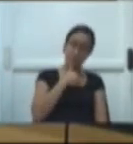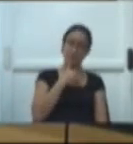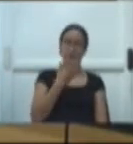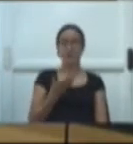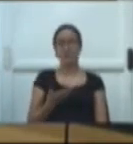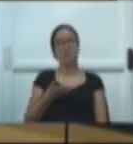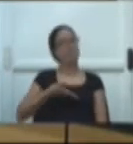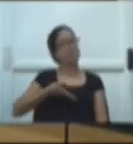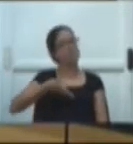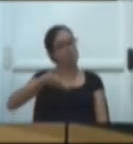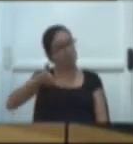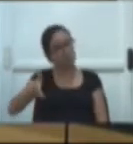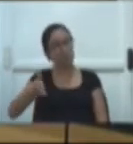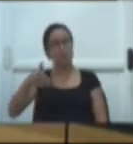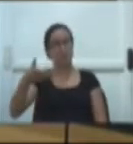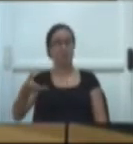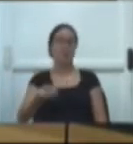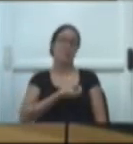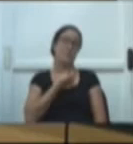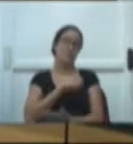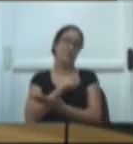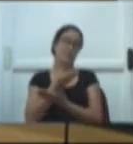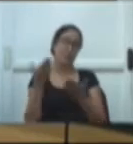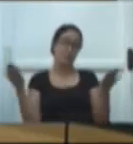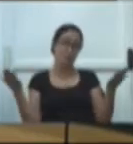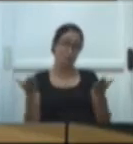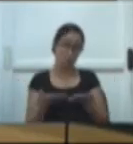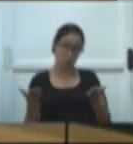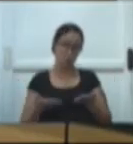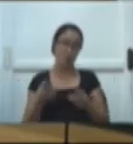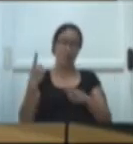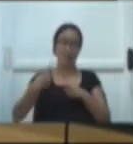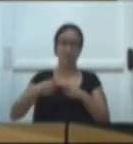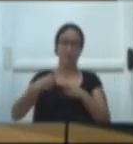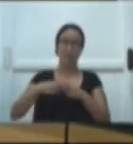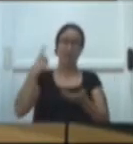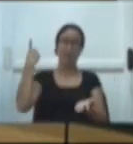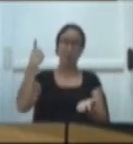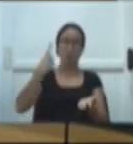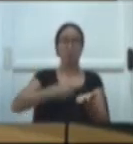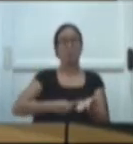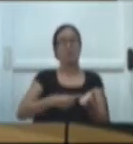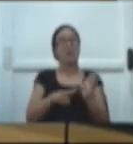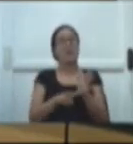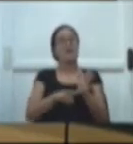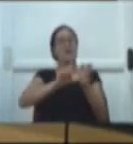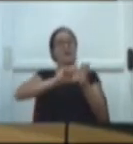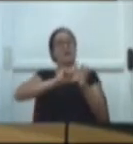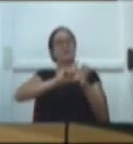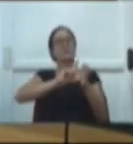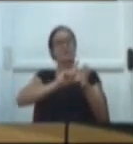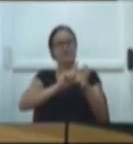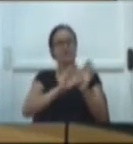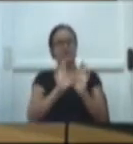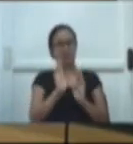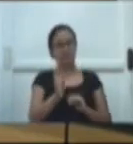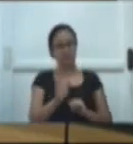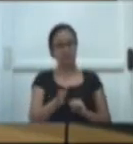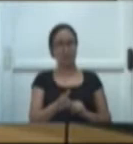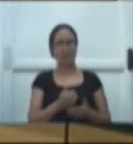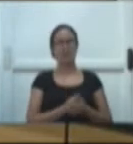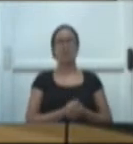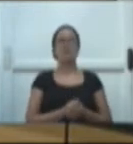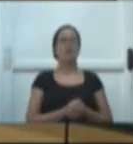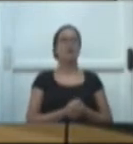poderei prestigiar essa importante homenagem em virtude do compromisso previamente agendado, no mesmo dia e